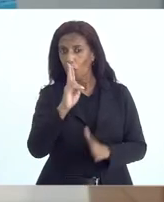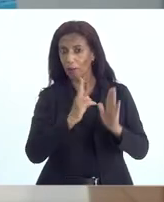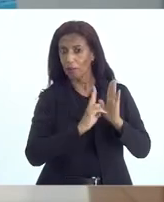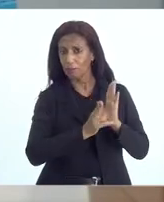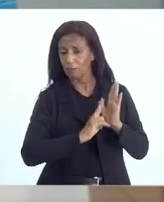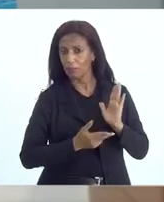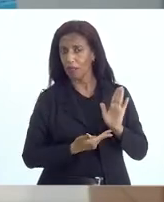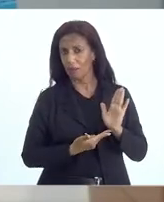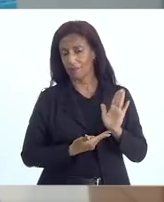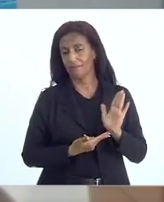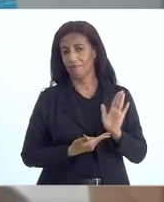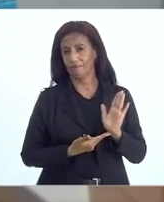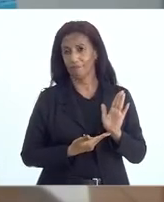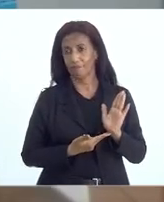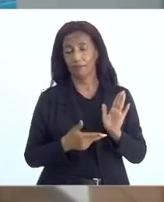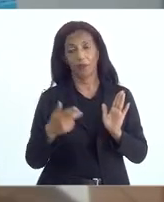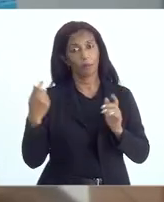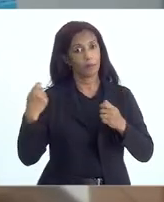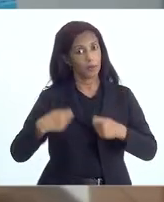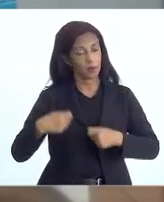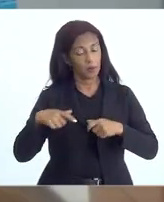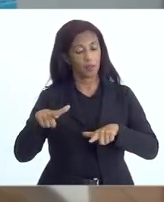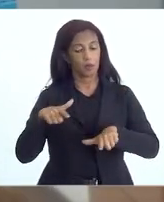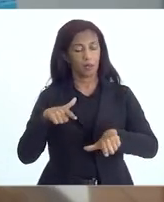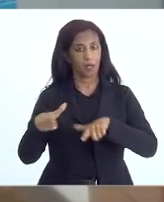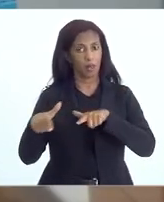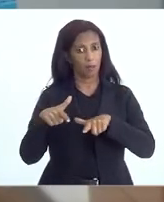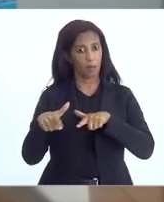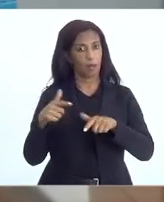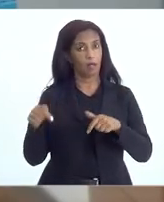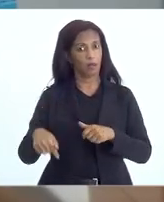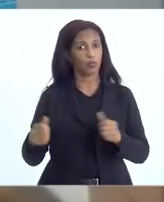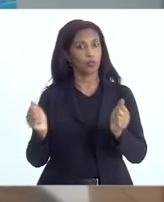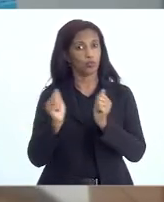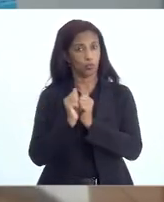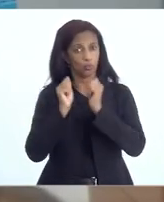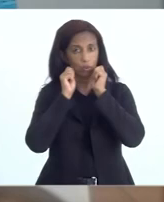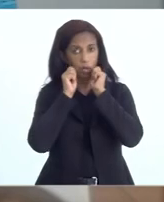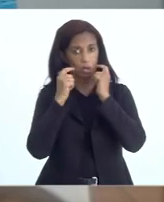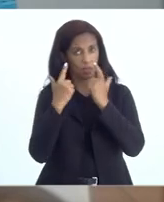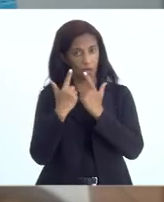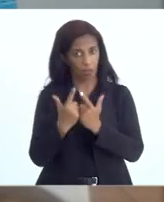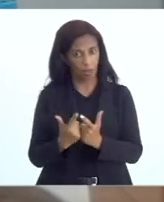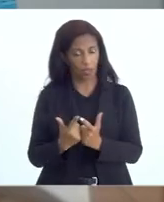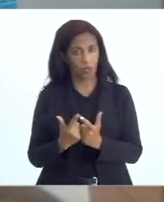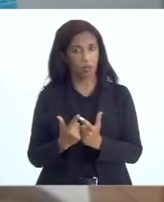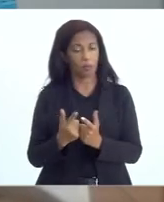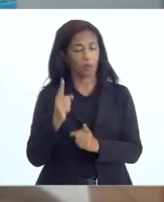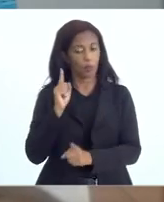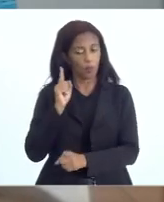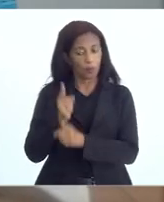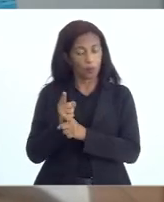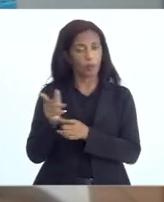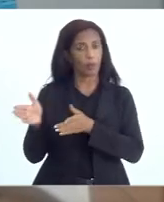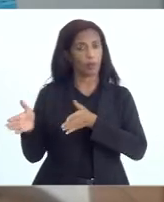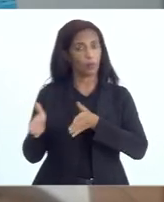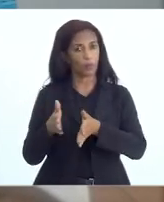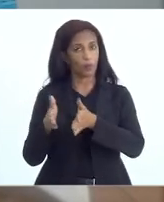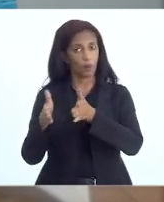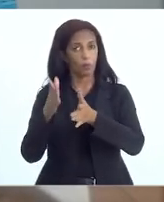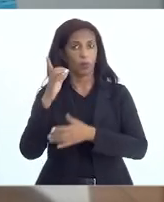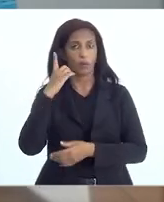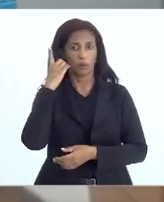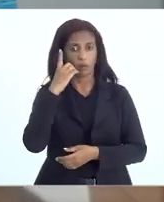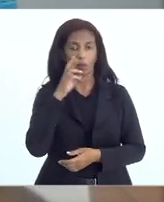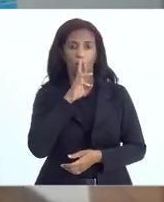Diário Oficial então a trabalhar aqui juntos com Assembleia Legislativa para tentar achar uma saída jurídica o